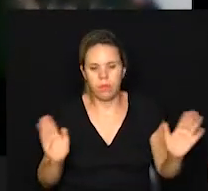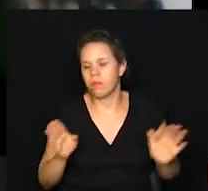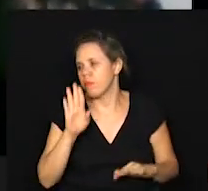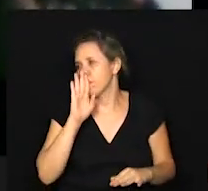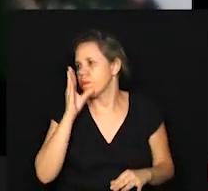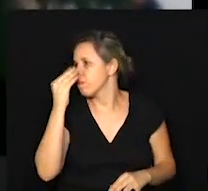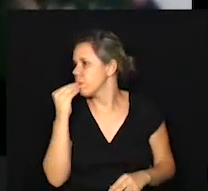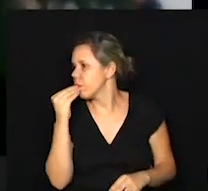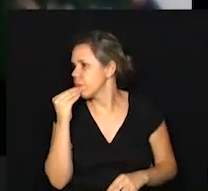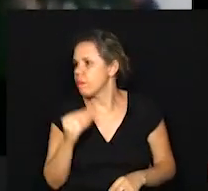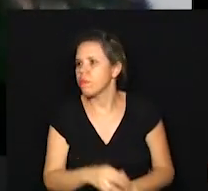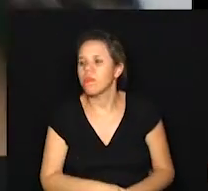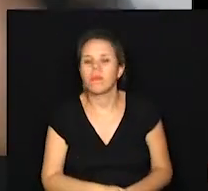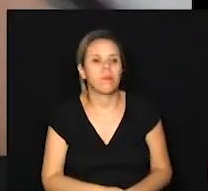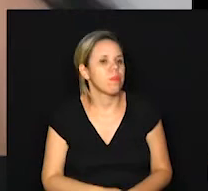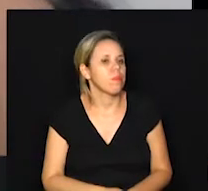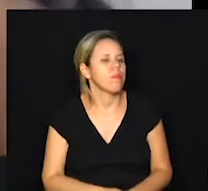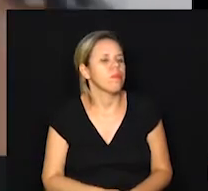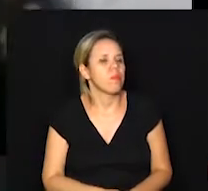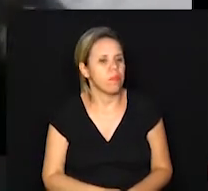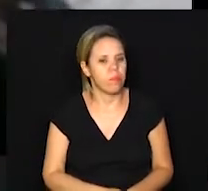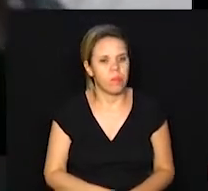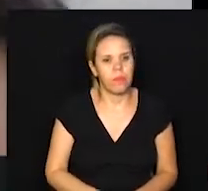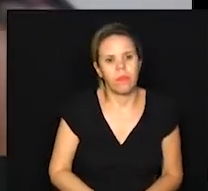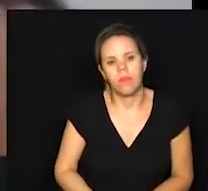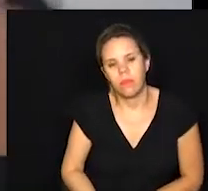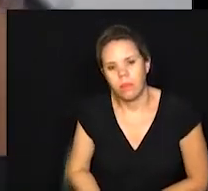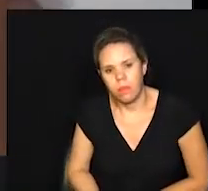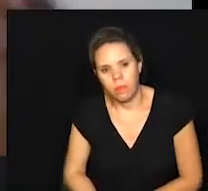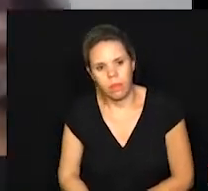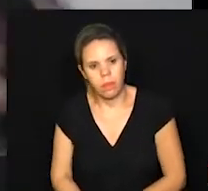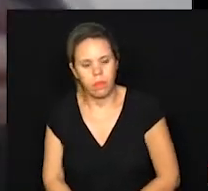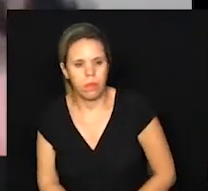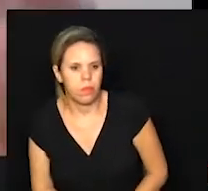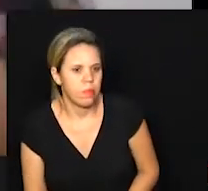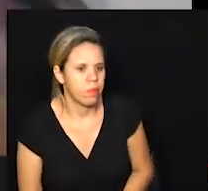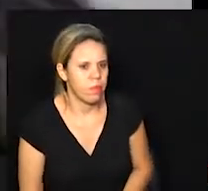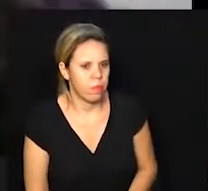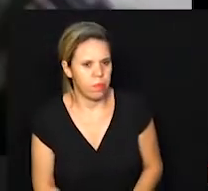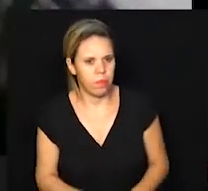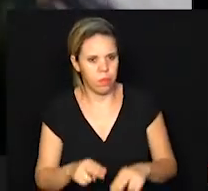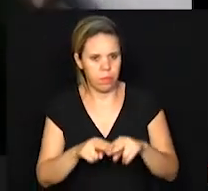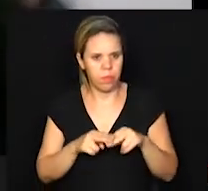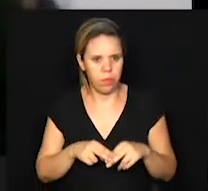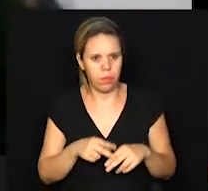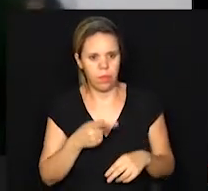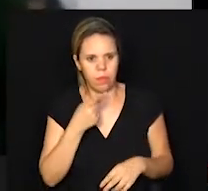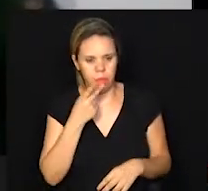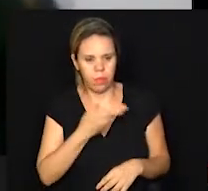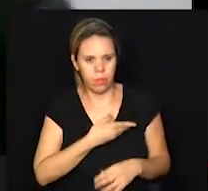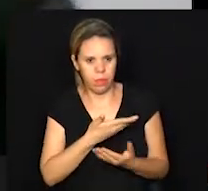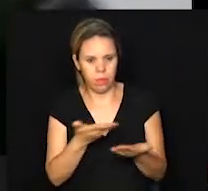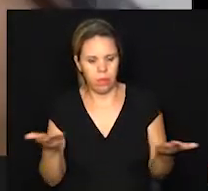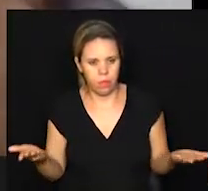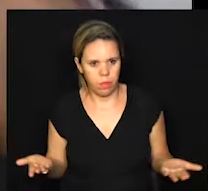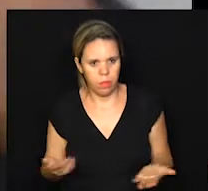fui. Exato. Vou botar por aqui por conta da fala dos colegas,